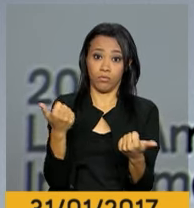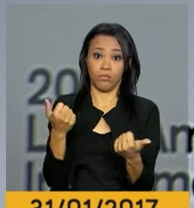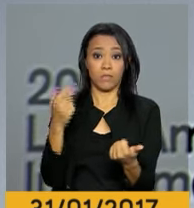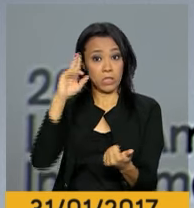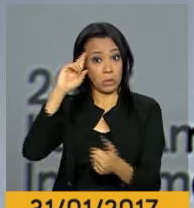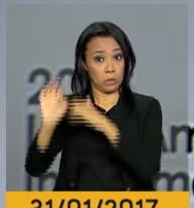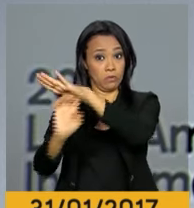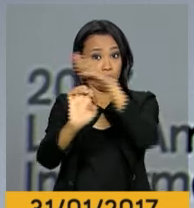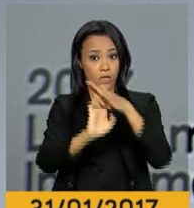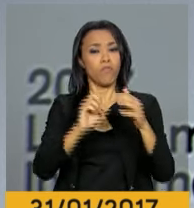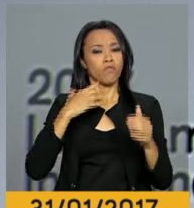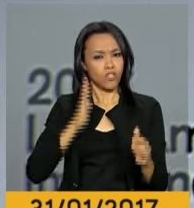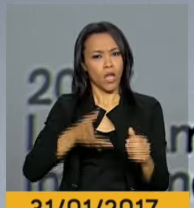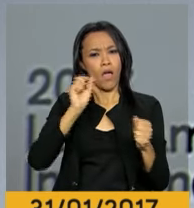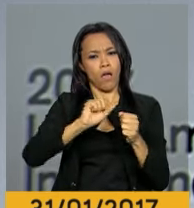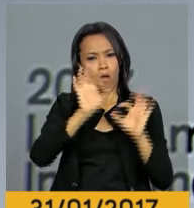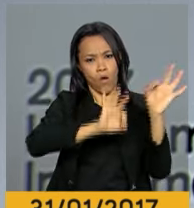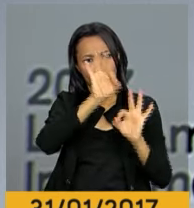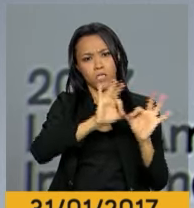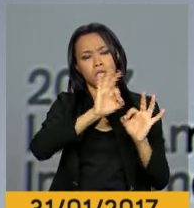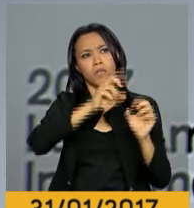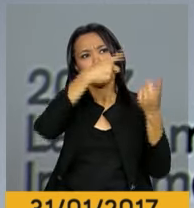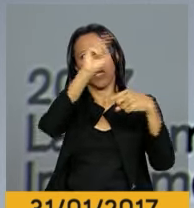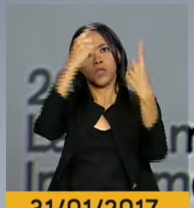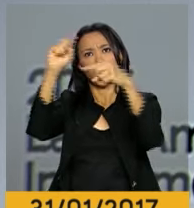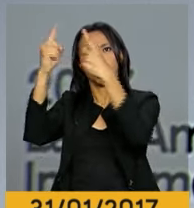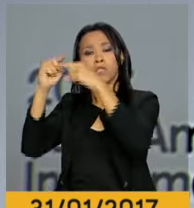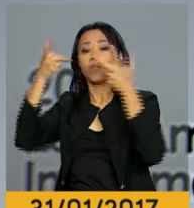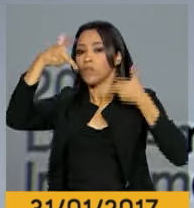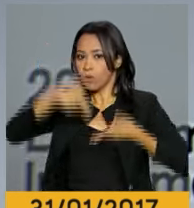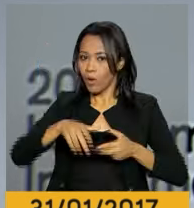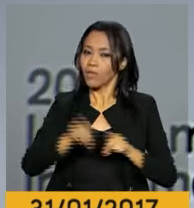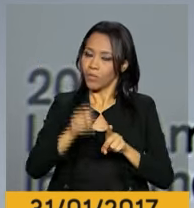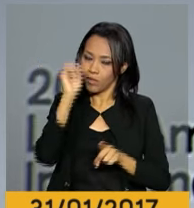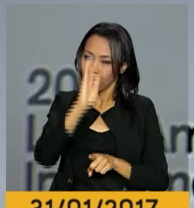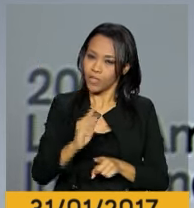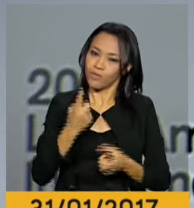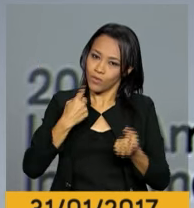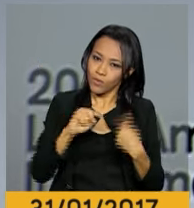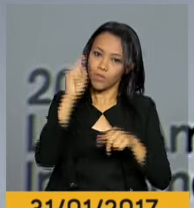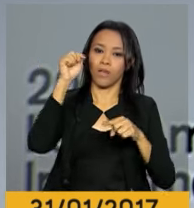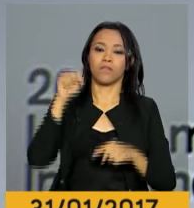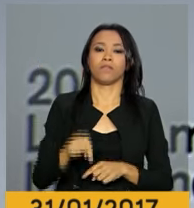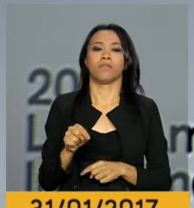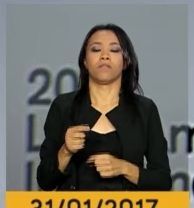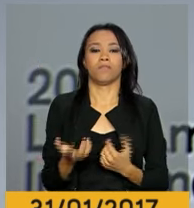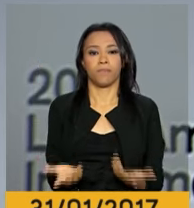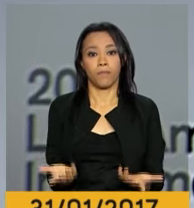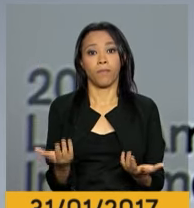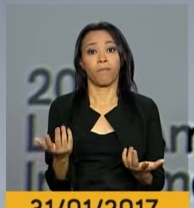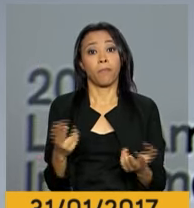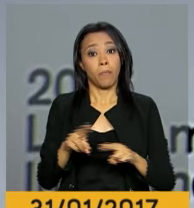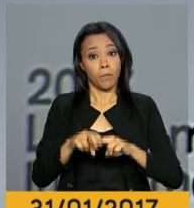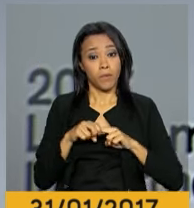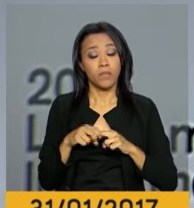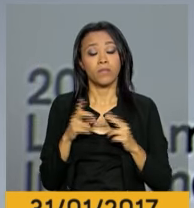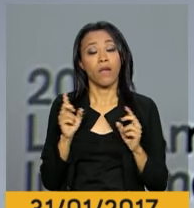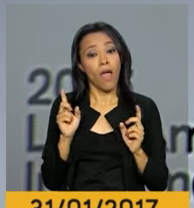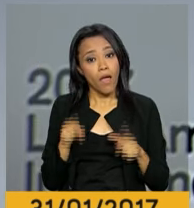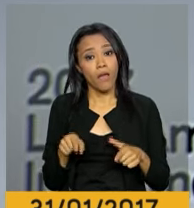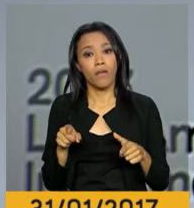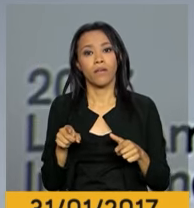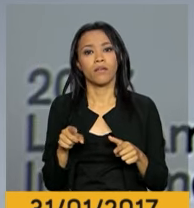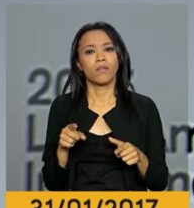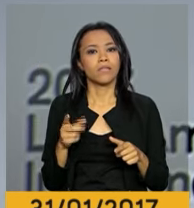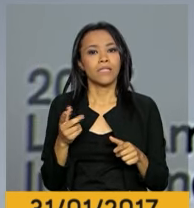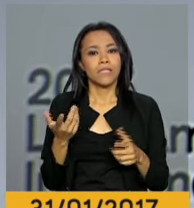países com sucesso nós esperamos que seja feito igualmente aqui portanto tudo isto é em favor